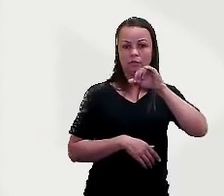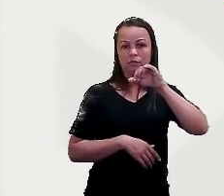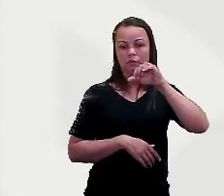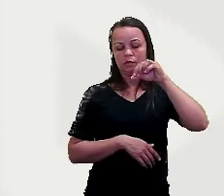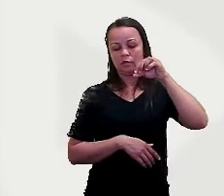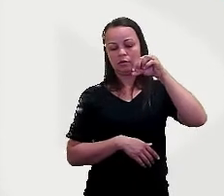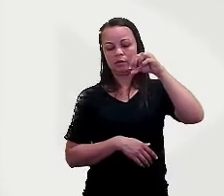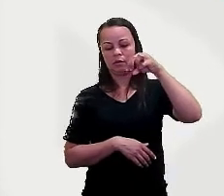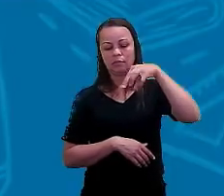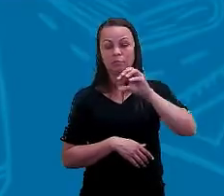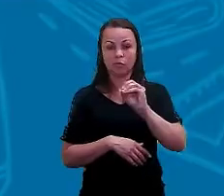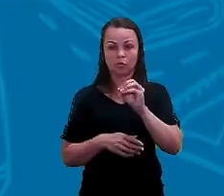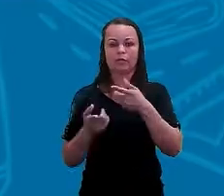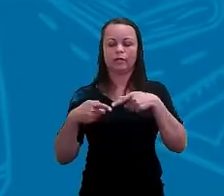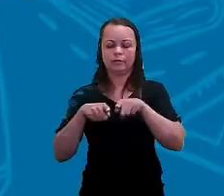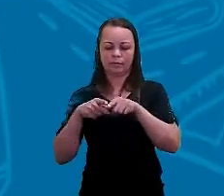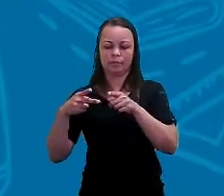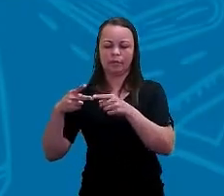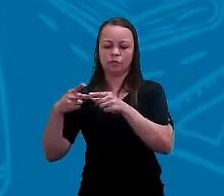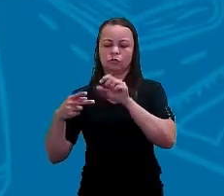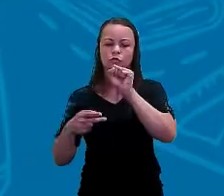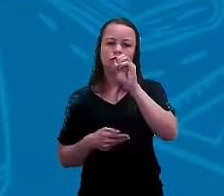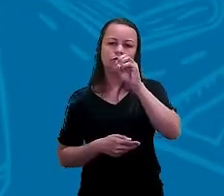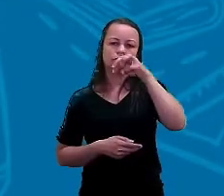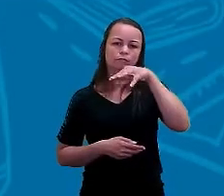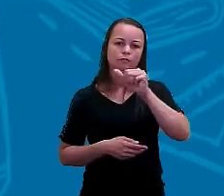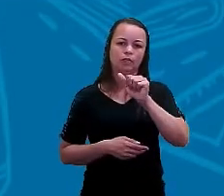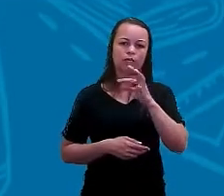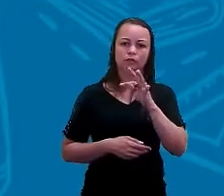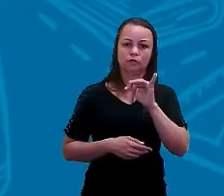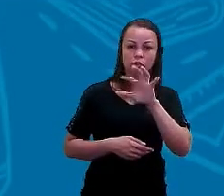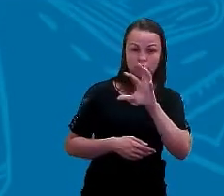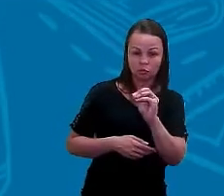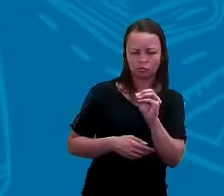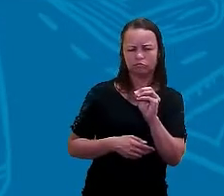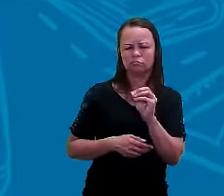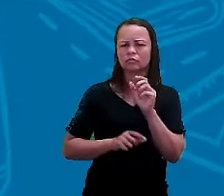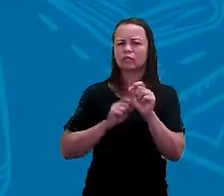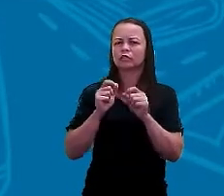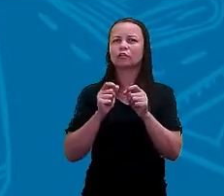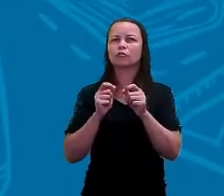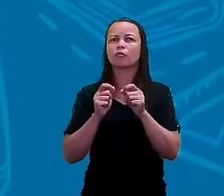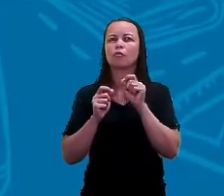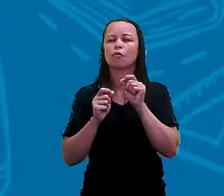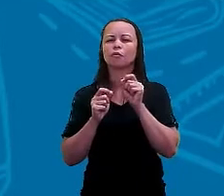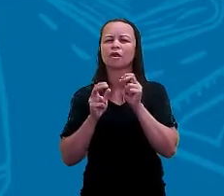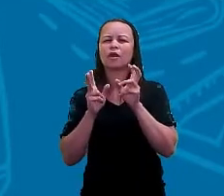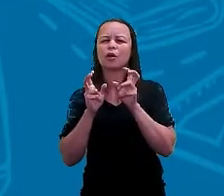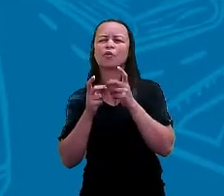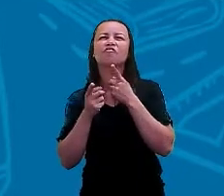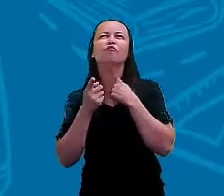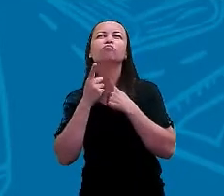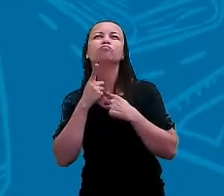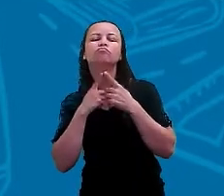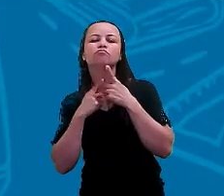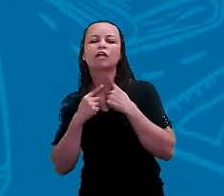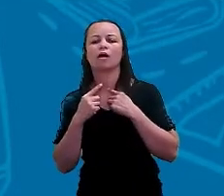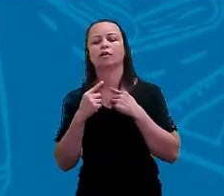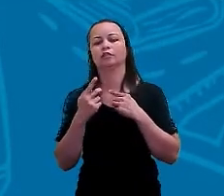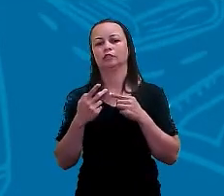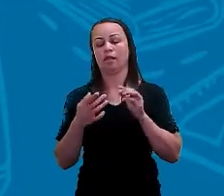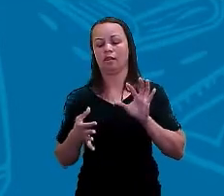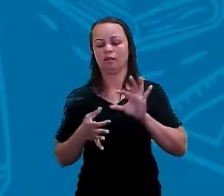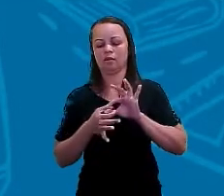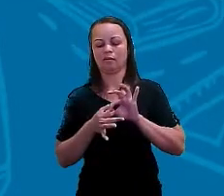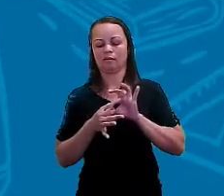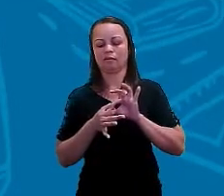no sistema nervoso somático, tem a ver, gente, com a nossa vontade. Ele está intimamente ligado quando eu penso,